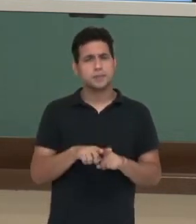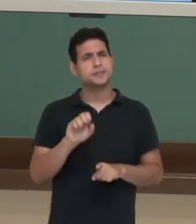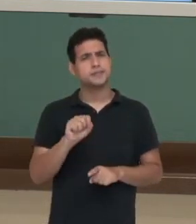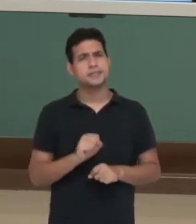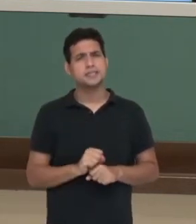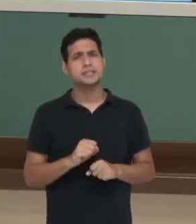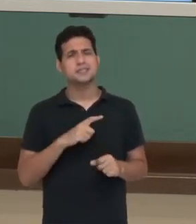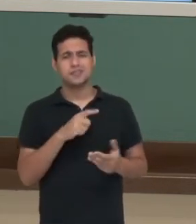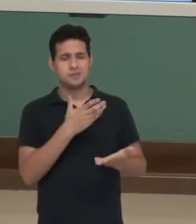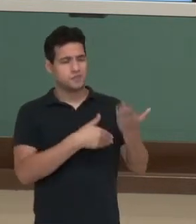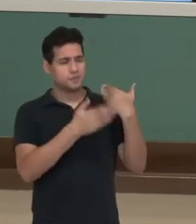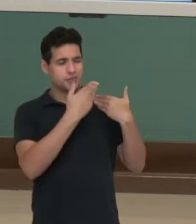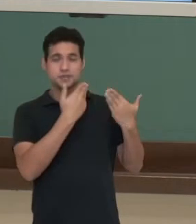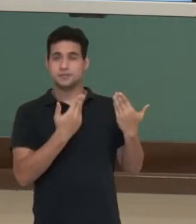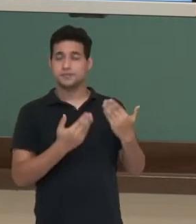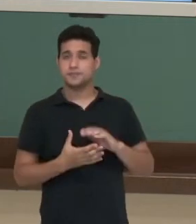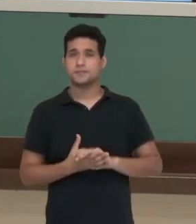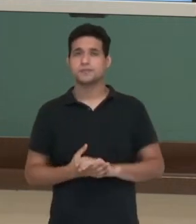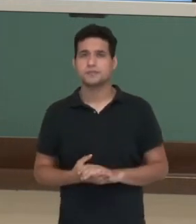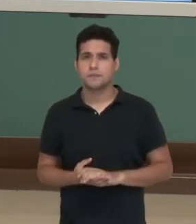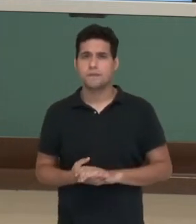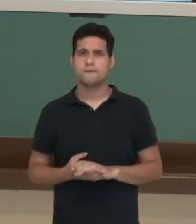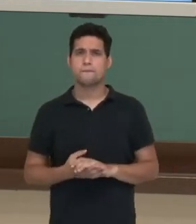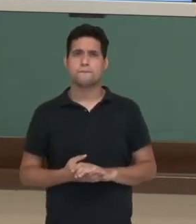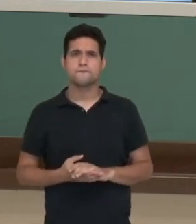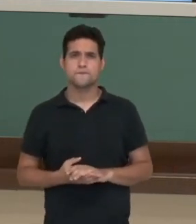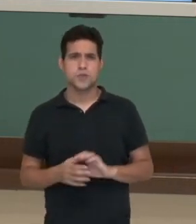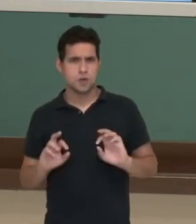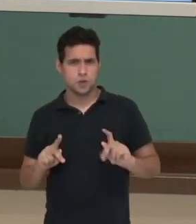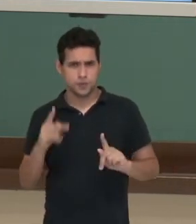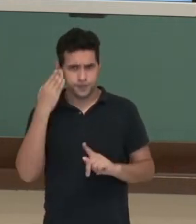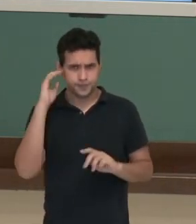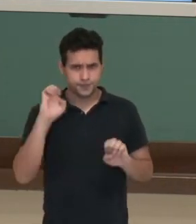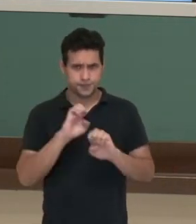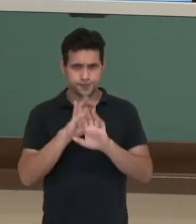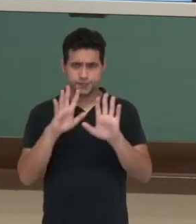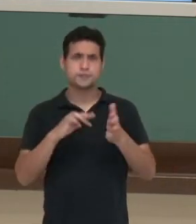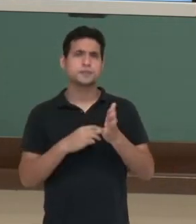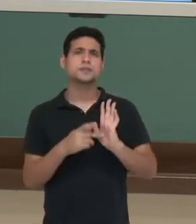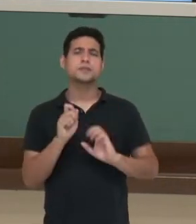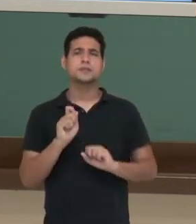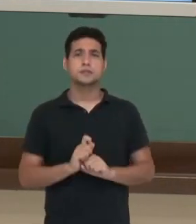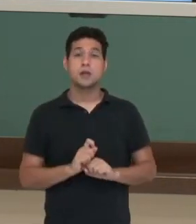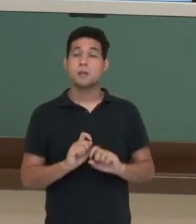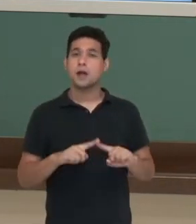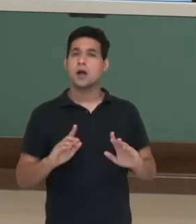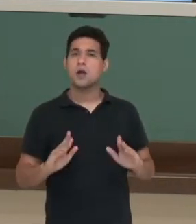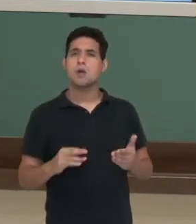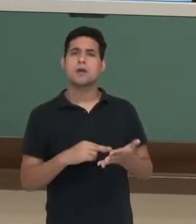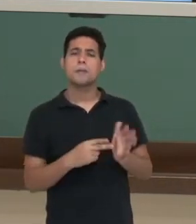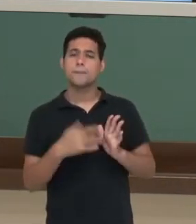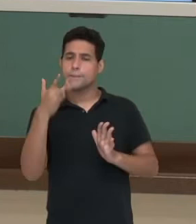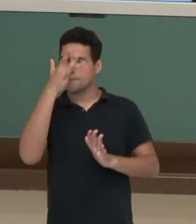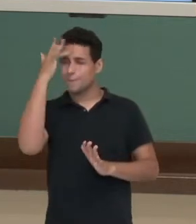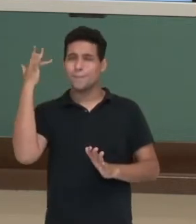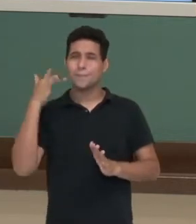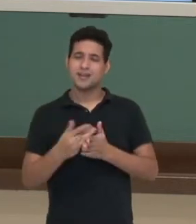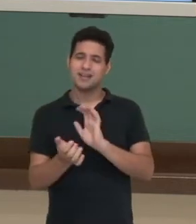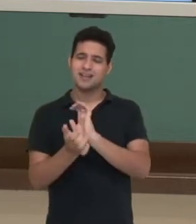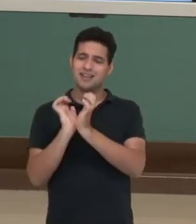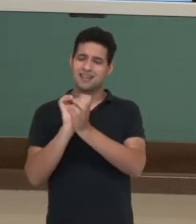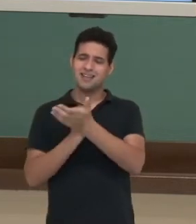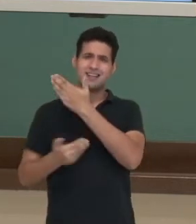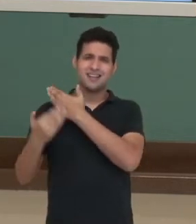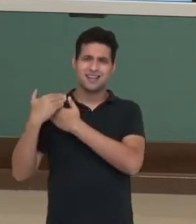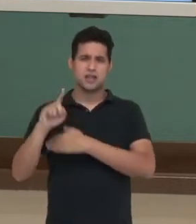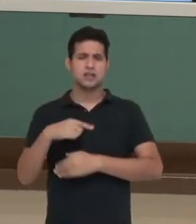de antepassados, certo? Tranquilo? Esto. E aqui, pessoas descendentes de escravos.